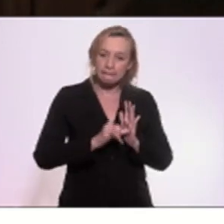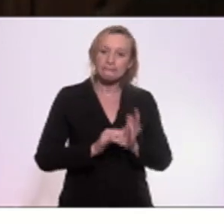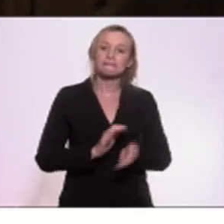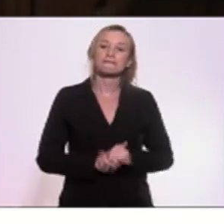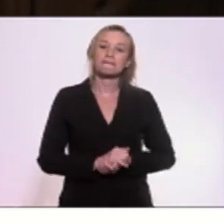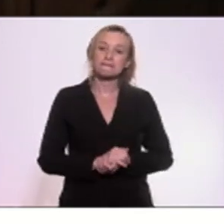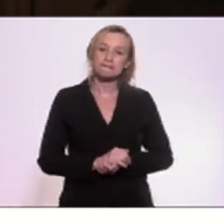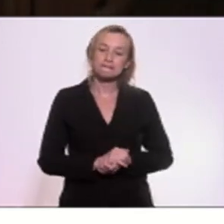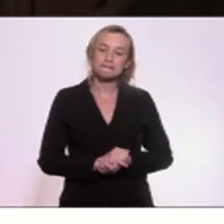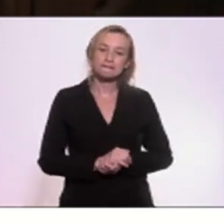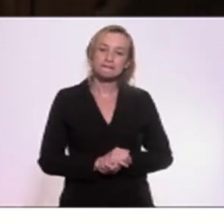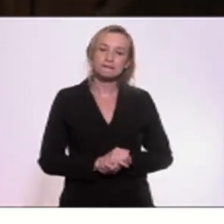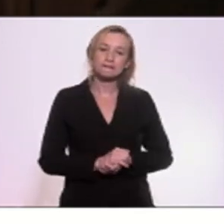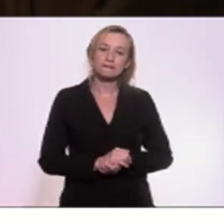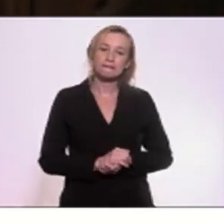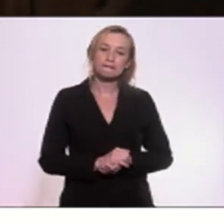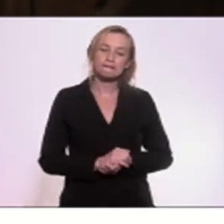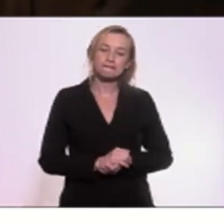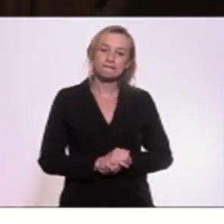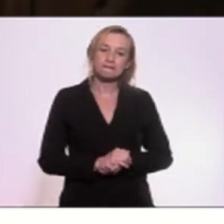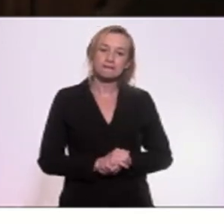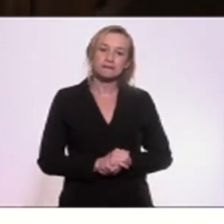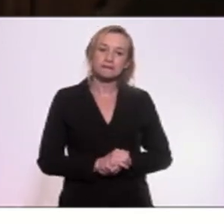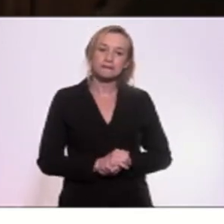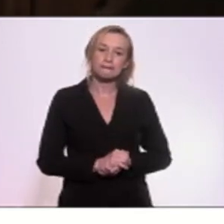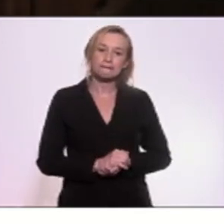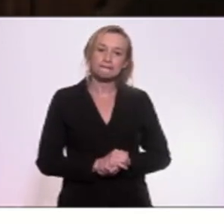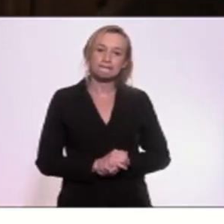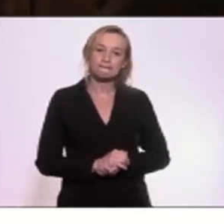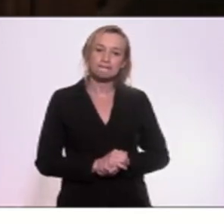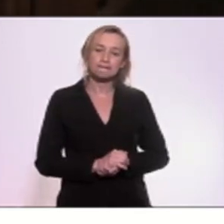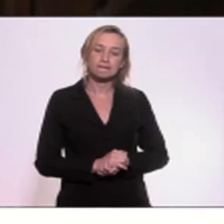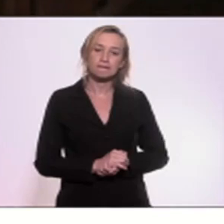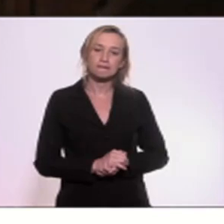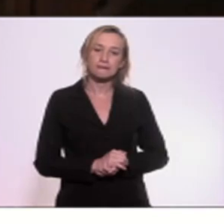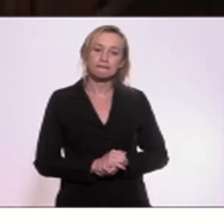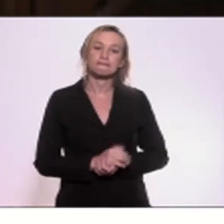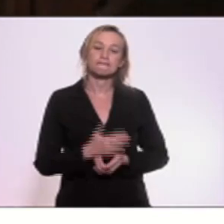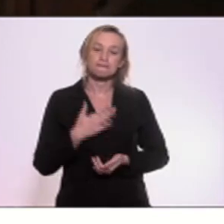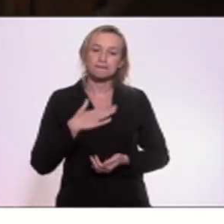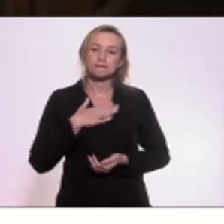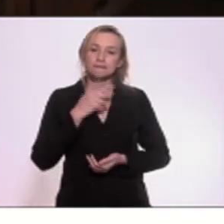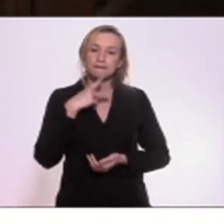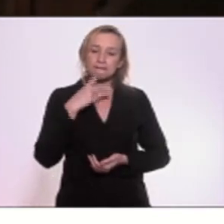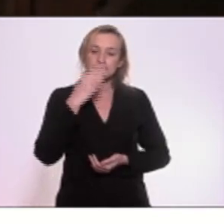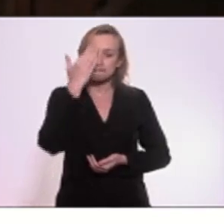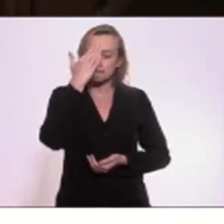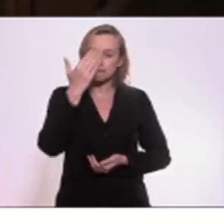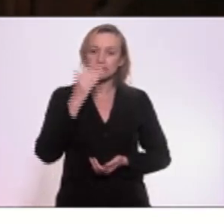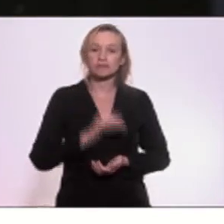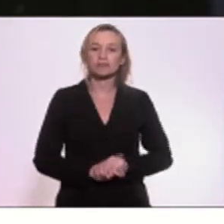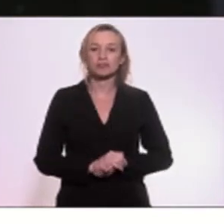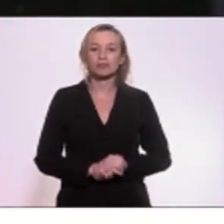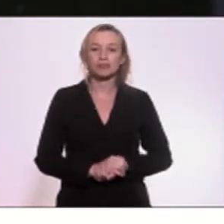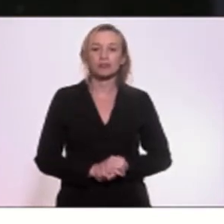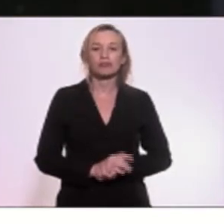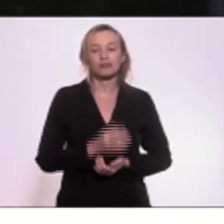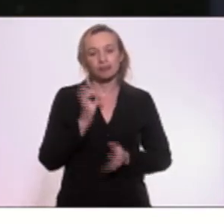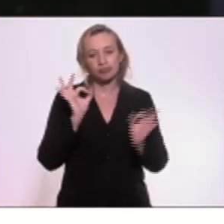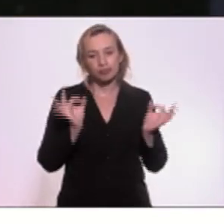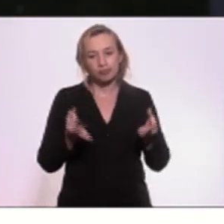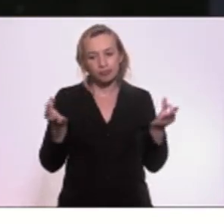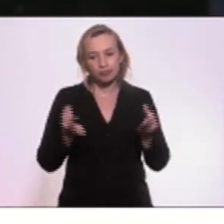nos anais do diário desta casa. Eram estas considerações. Muito obrigado, Nobre.